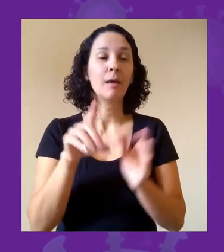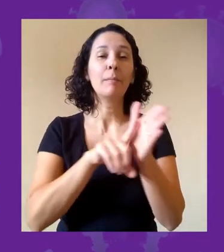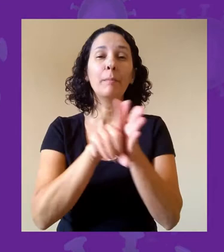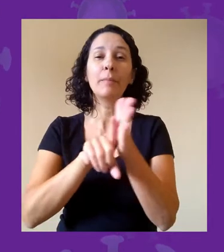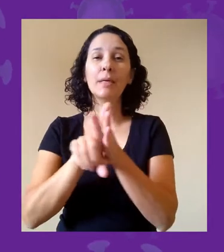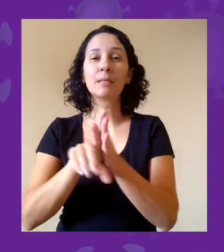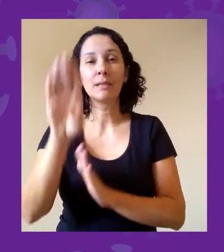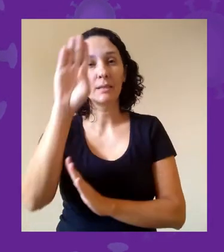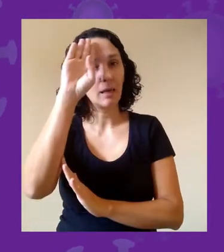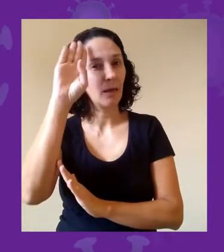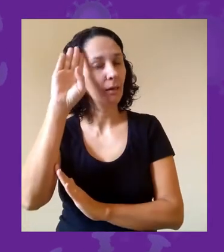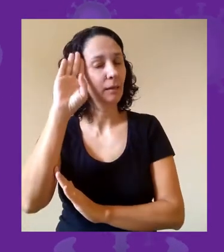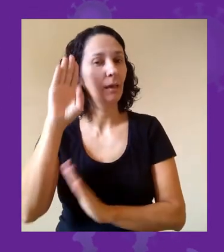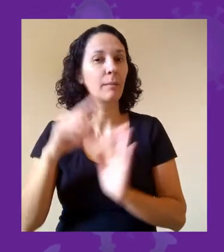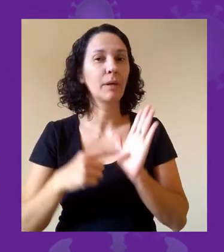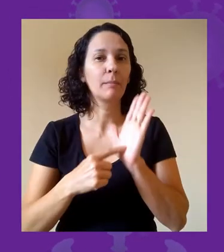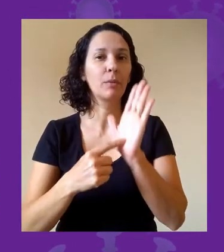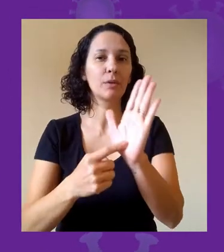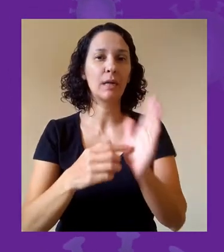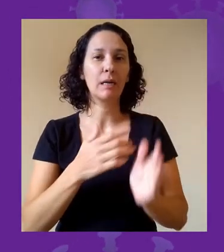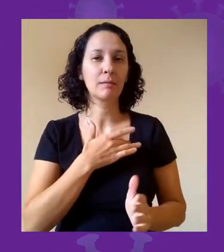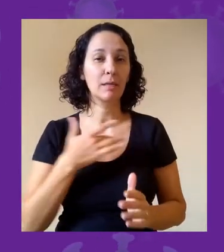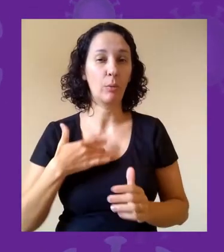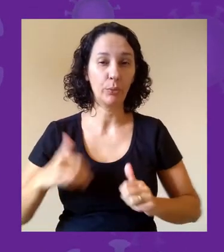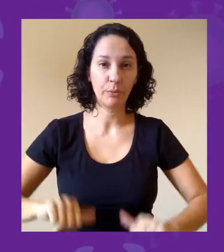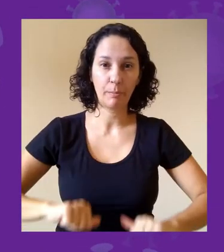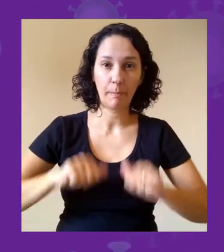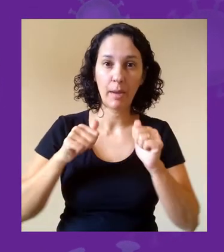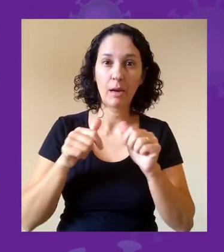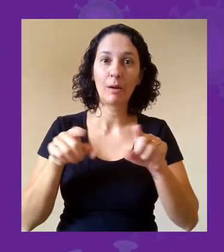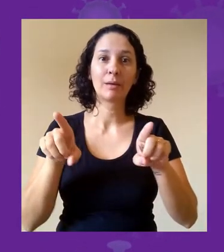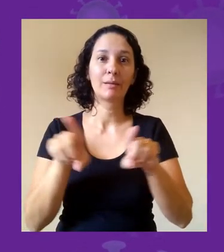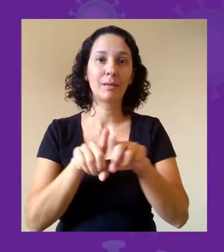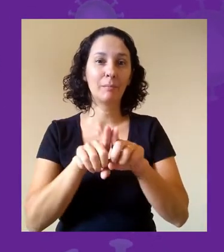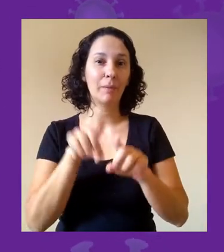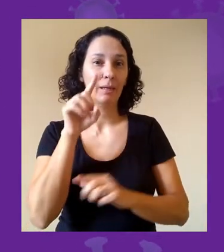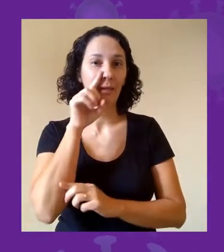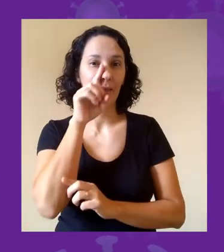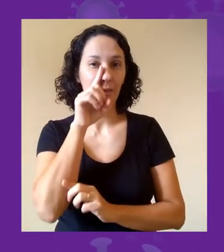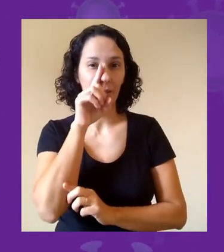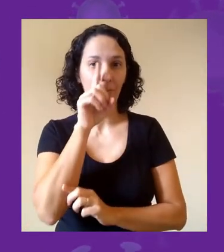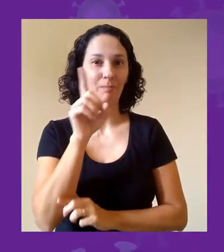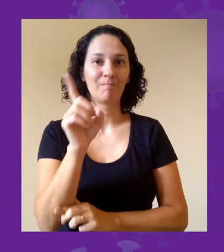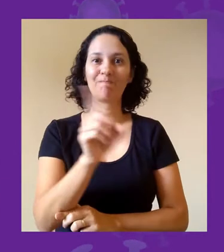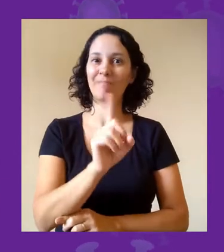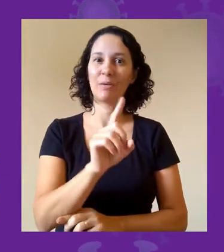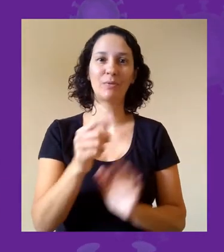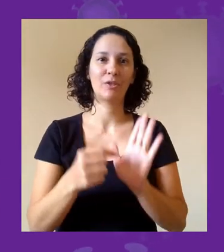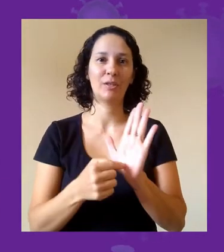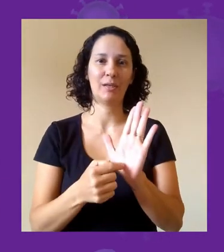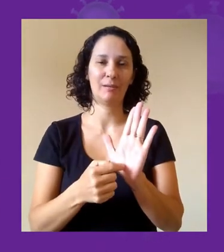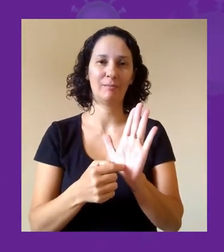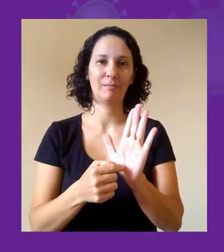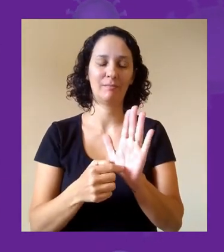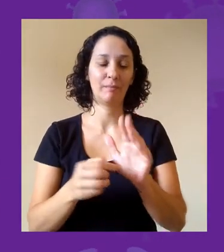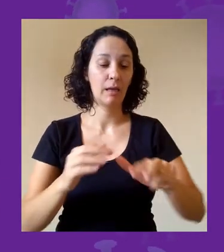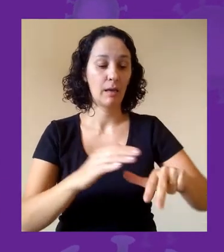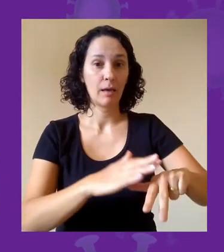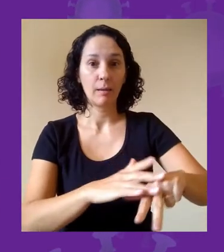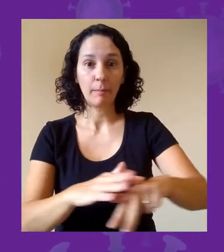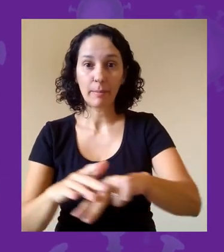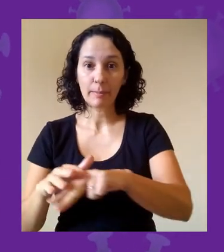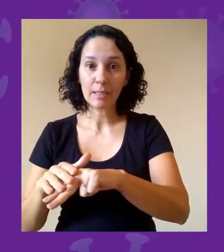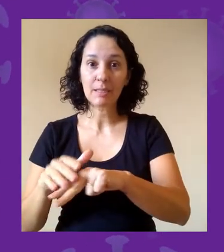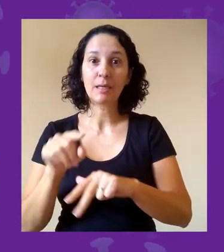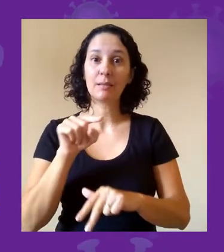haja evidências científicas tanto quanto à relação ao benefício quanto em relação ao